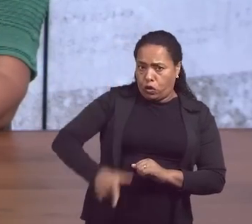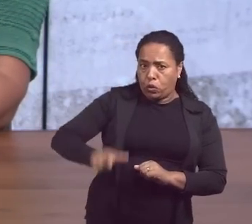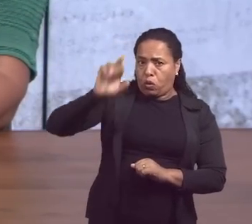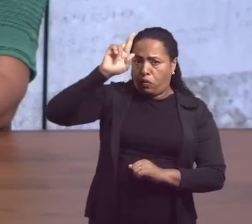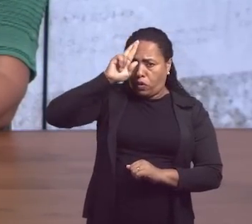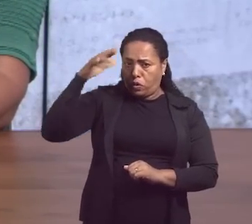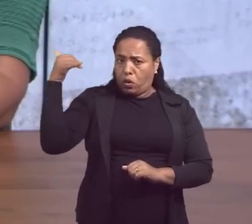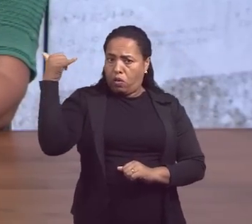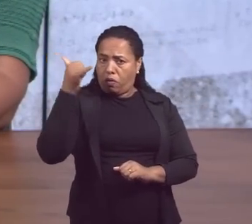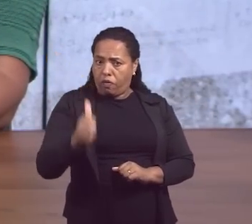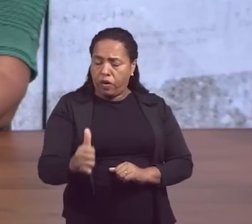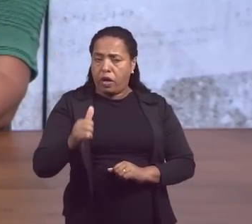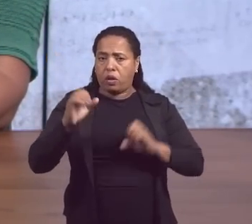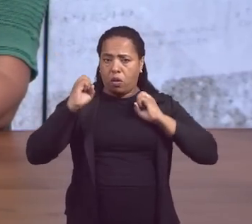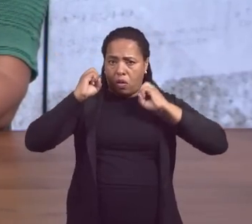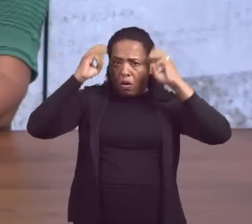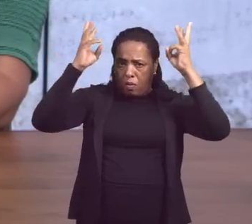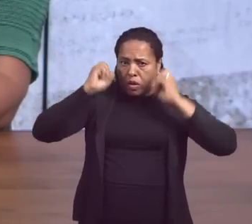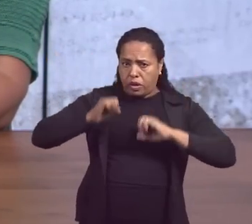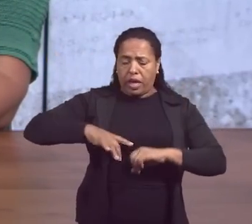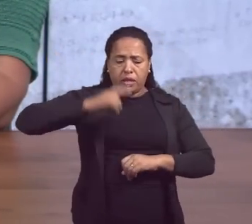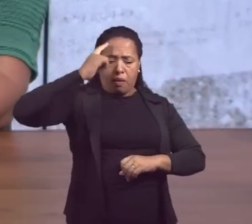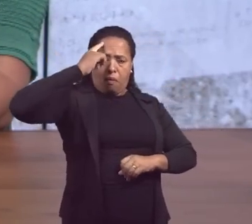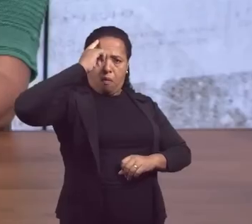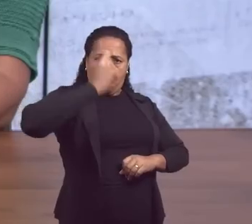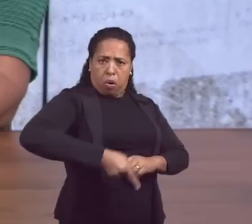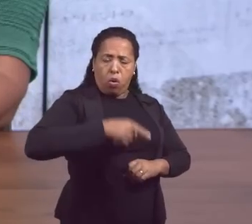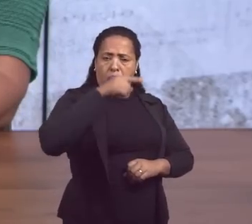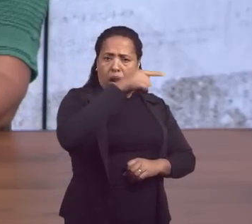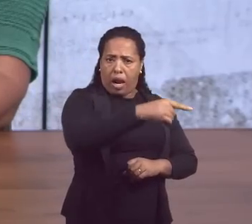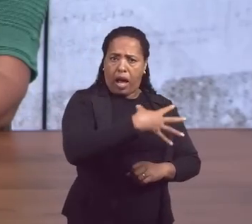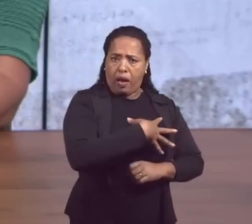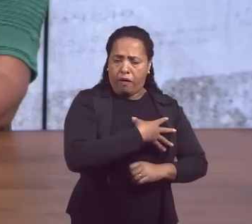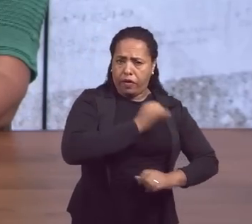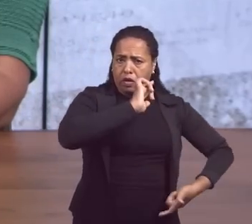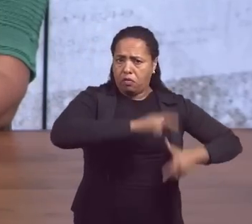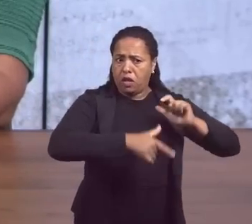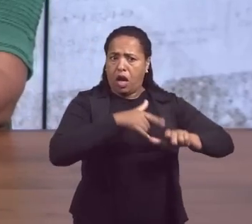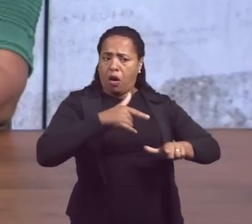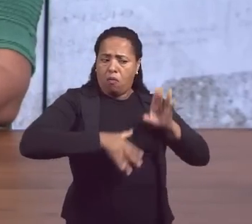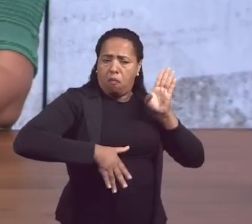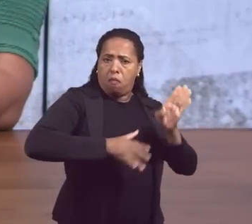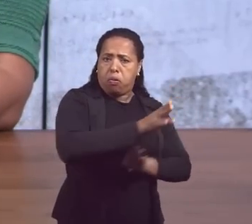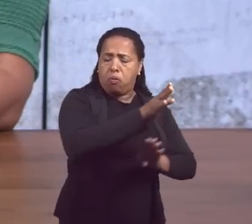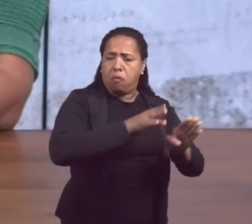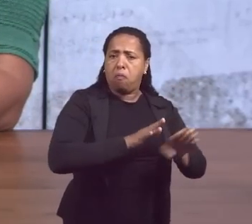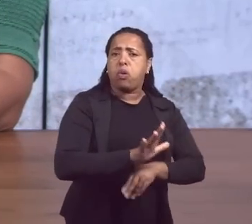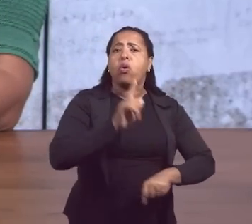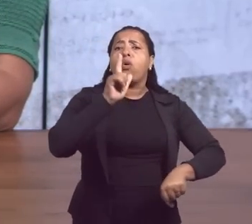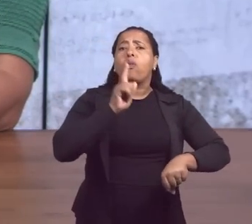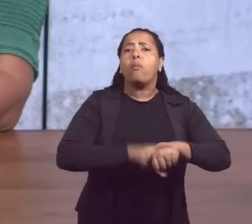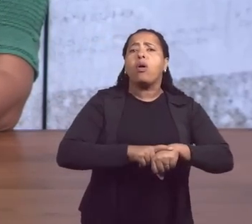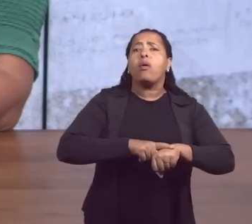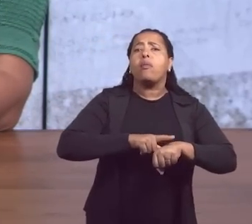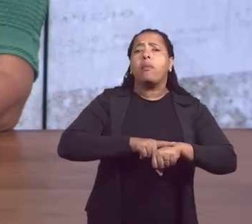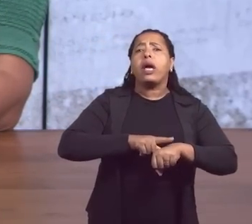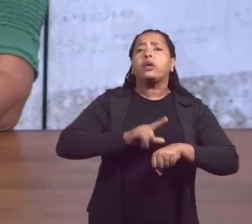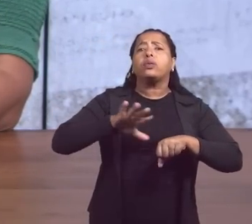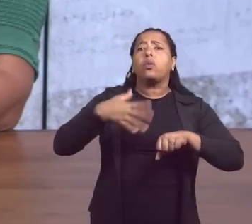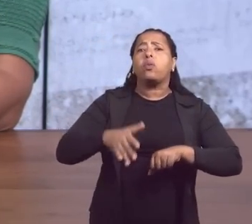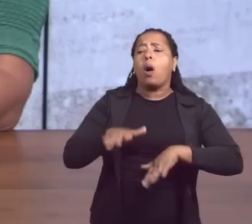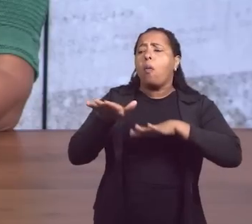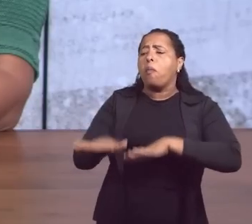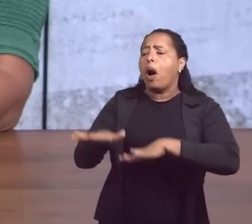Moisés, dizendo: Dá ordem aos filhos de Israel e dize-lhes: Quando entrardes na terra